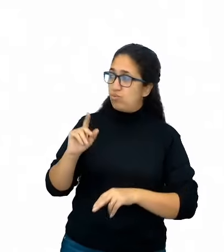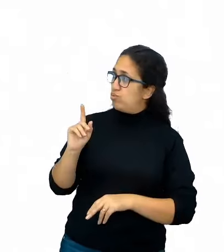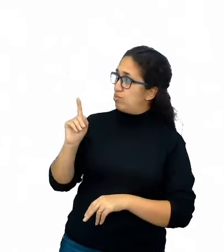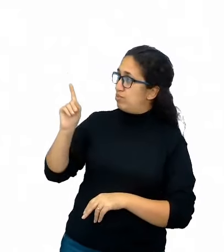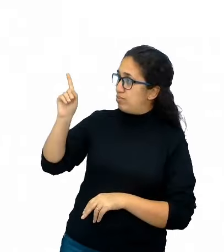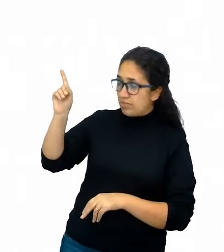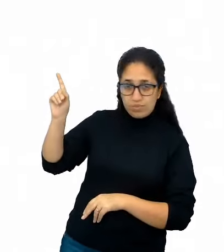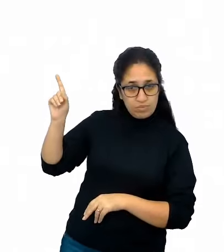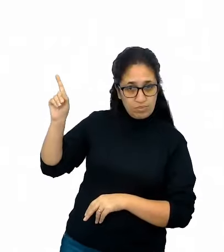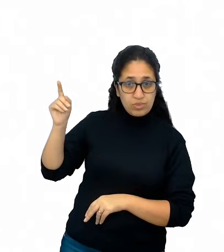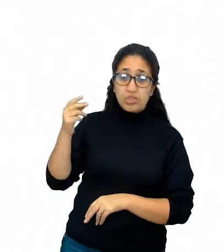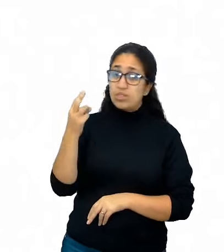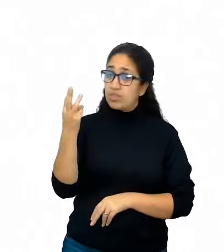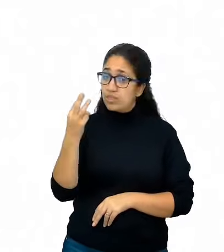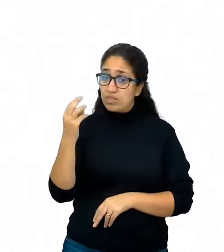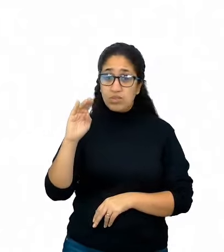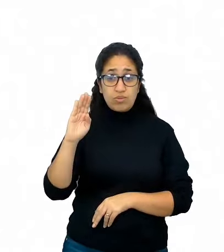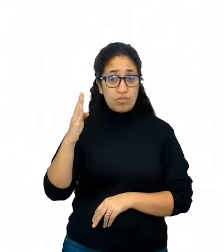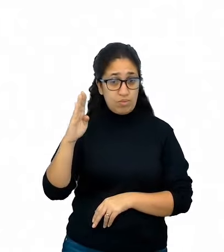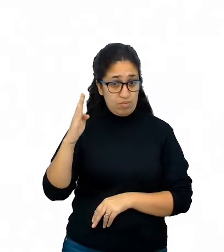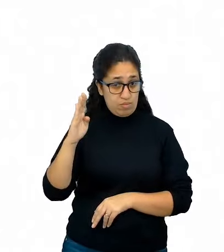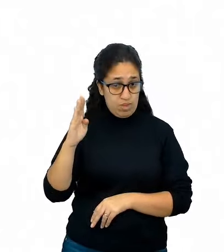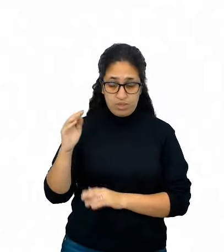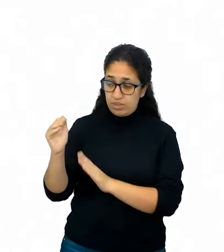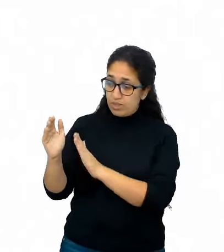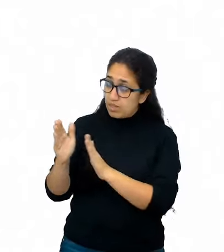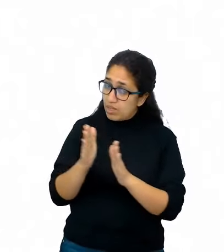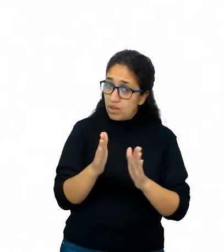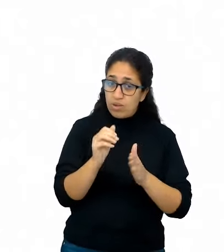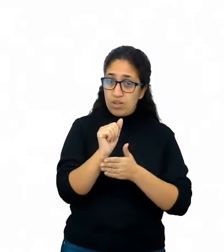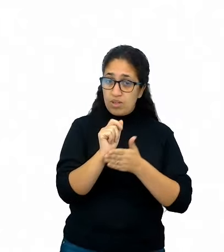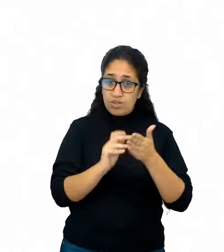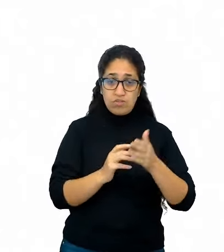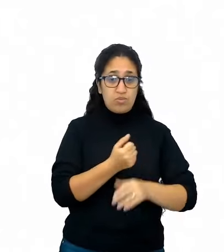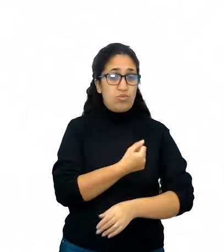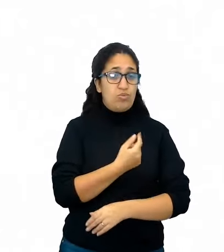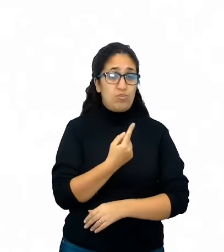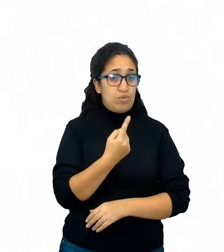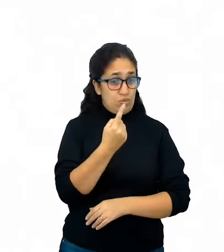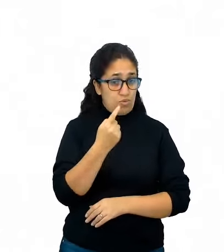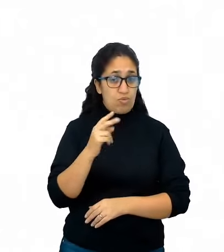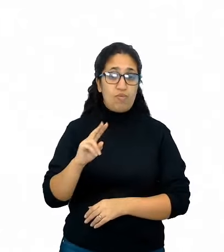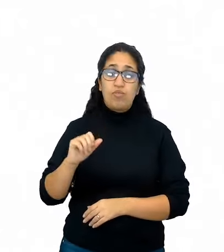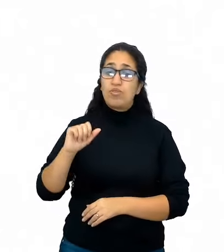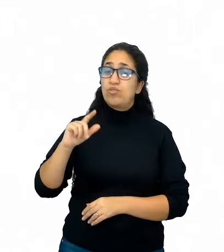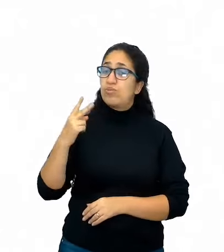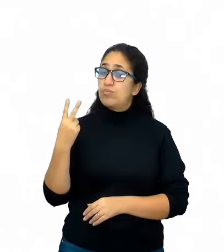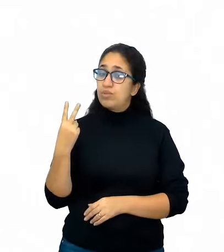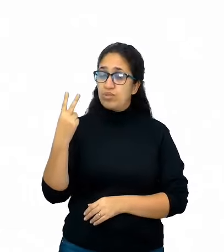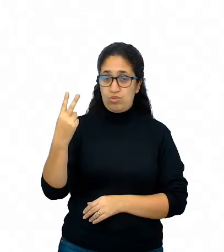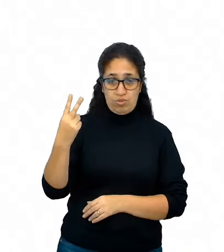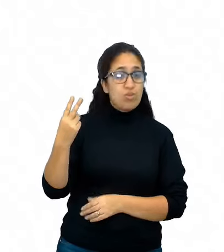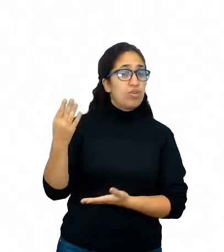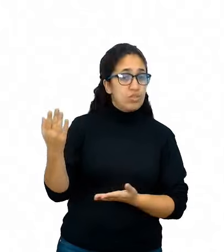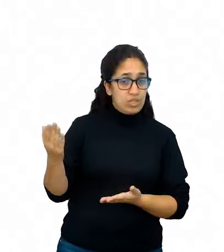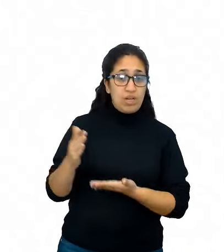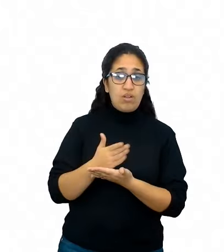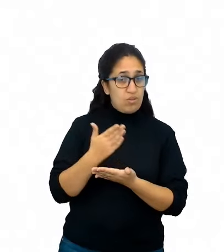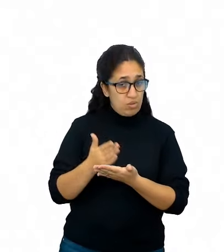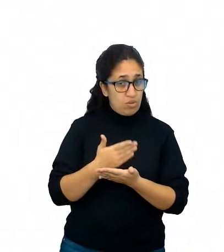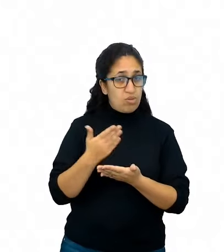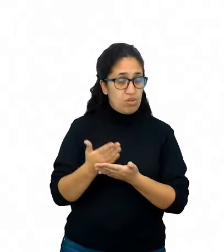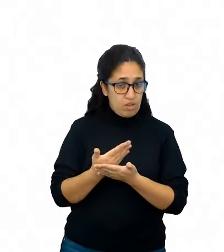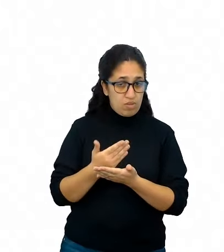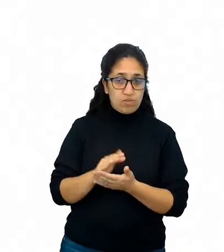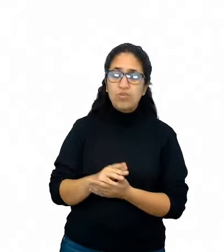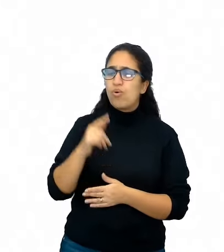com o terceiro bimestre, né, que é a sequência de atividade 1, do volume 2, né, do material Aprender Sempre, e o